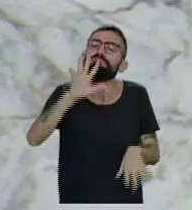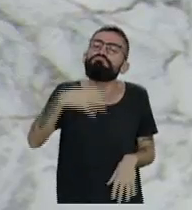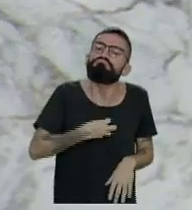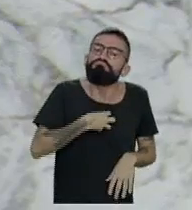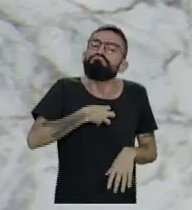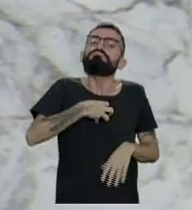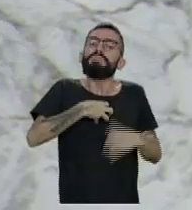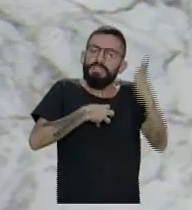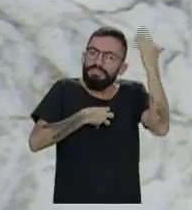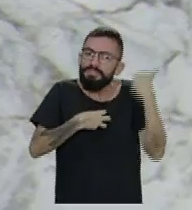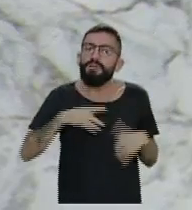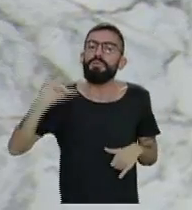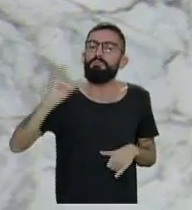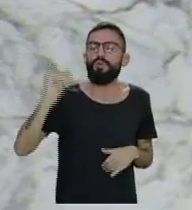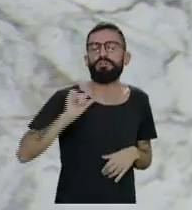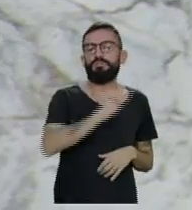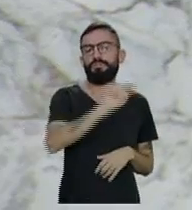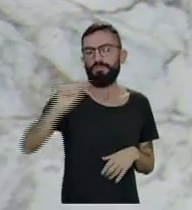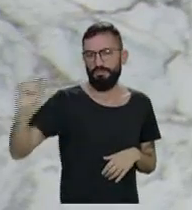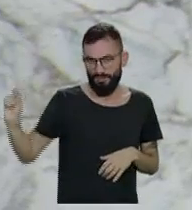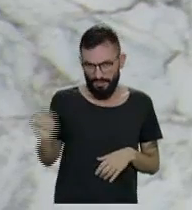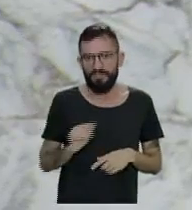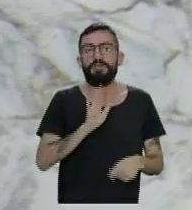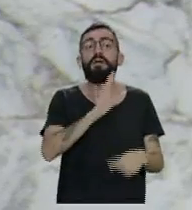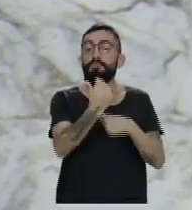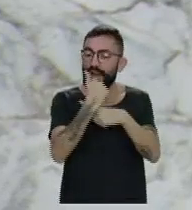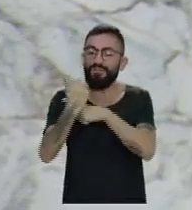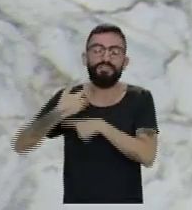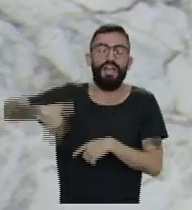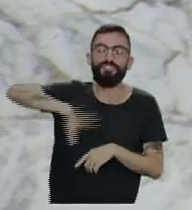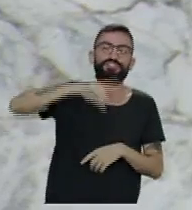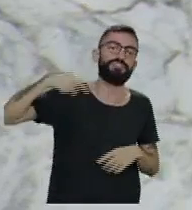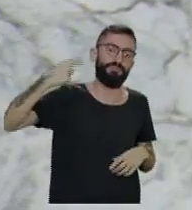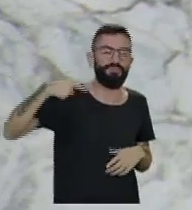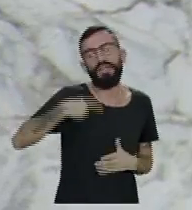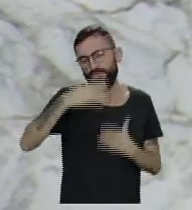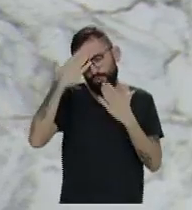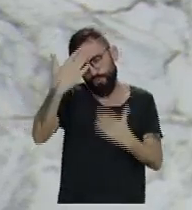a importância de cada um de vocês na vida dos de nós parlamentares muito obrigada